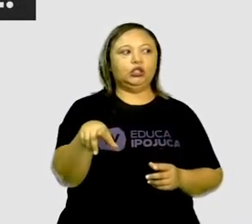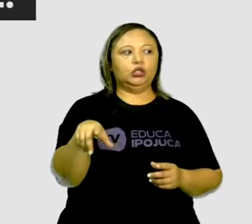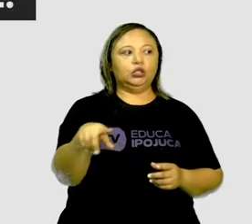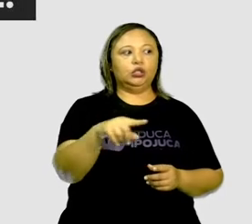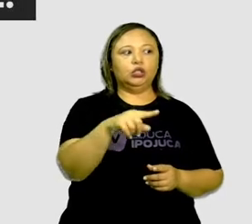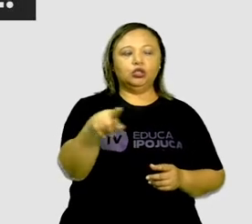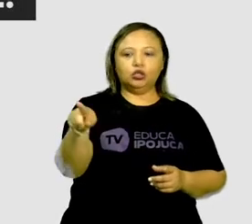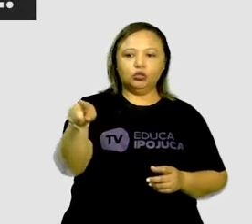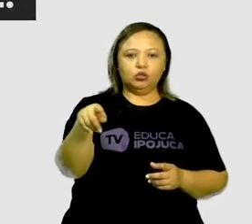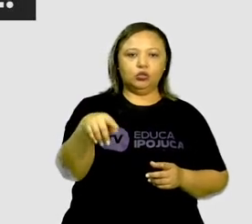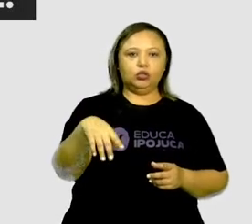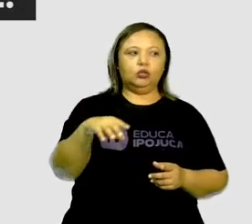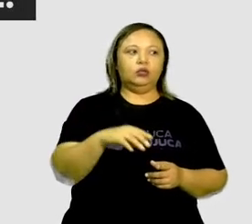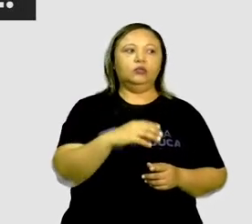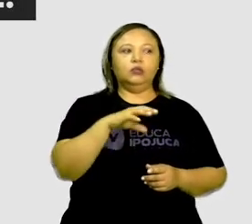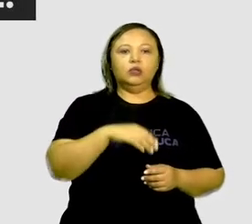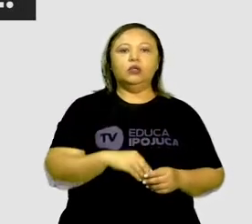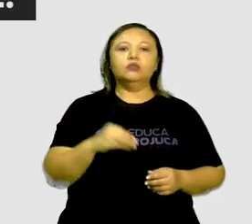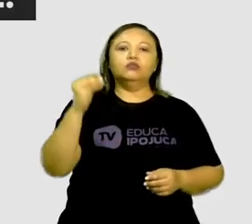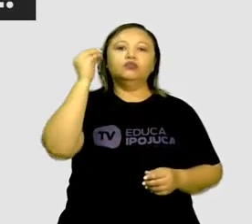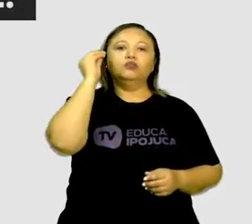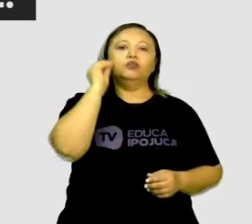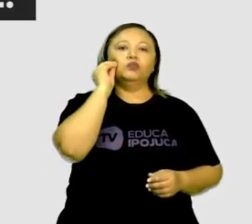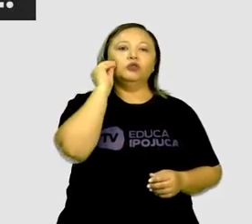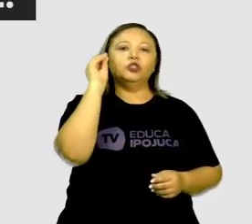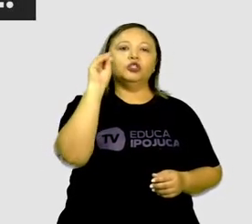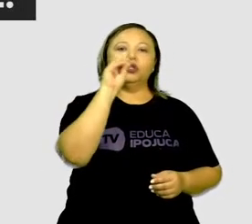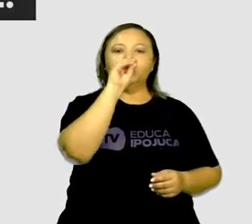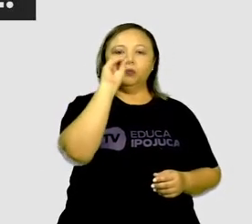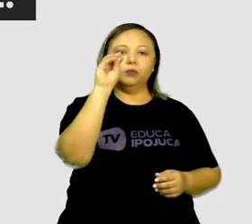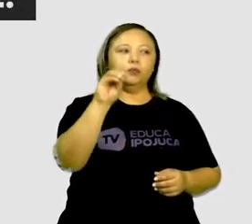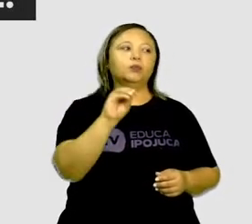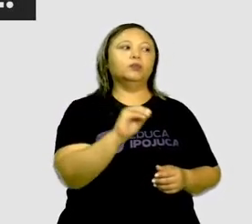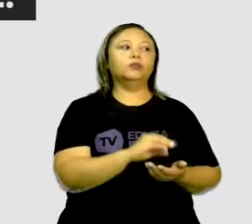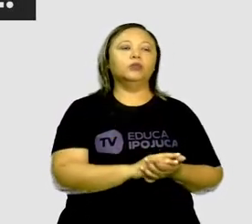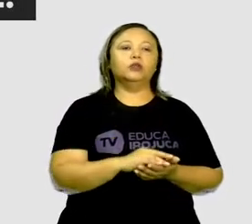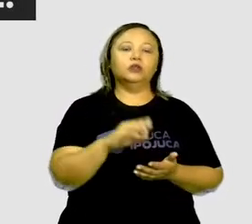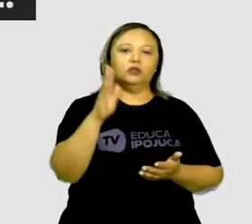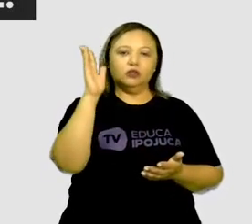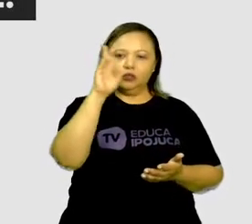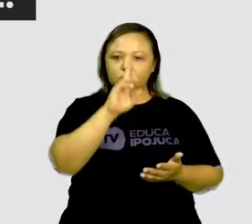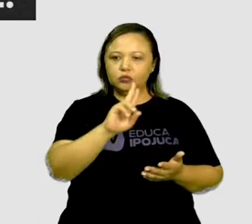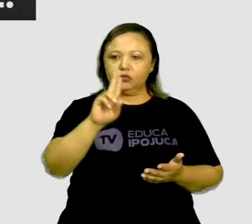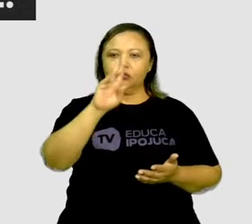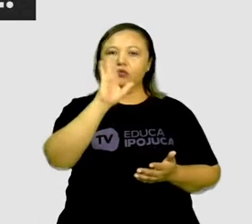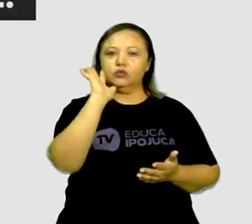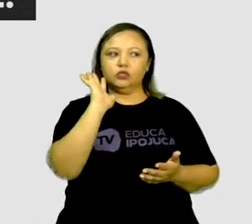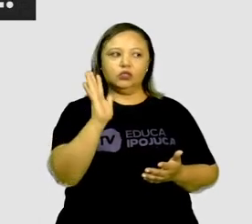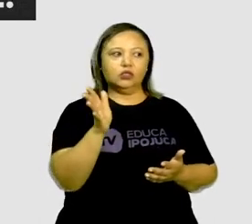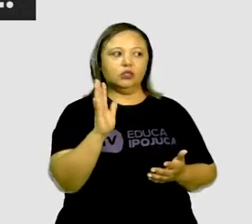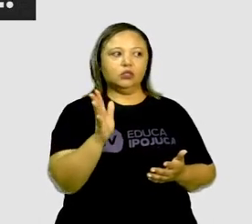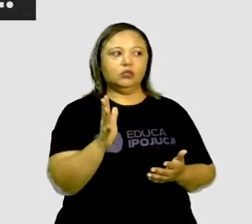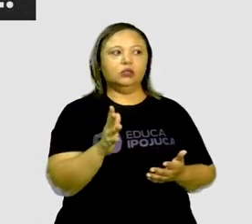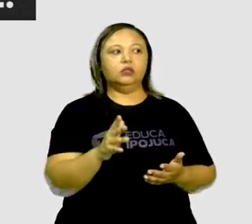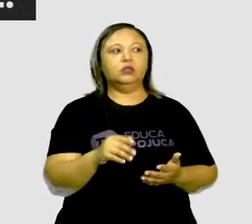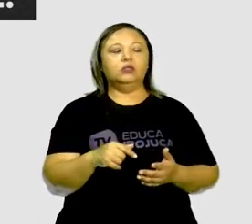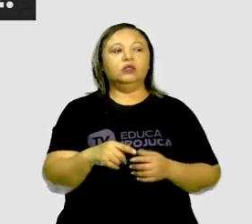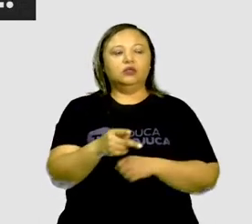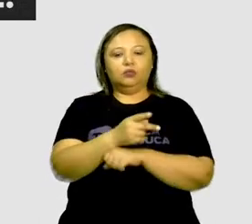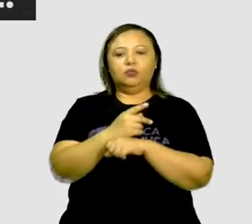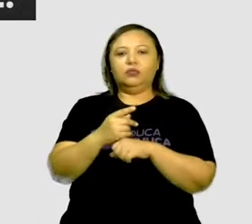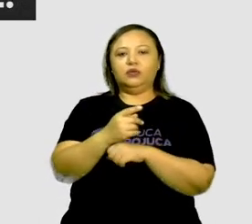essa expressão? Cheiro! E aí? Vocês já usaram essas figurinhas? Ó, só um minuto, tô procurando uma